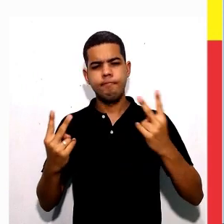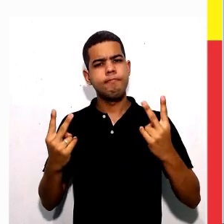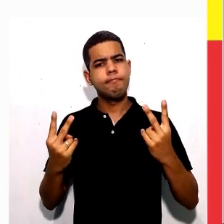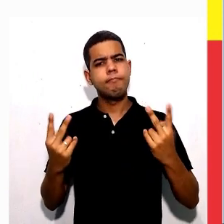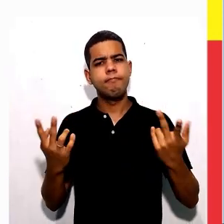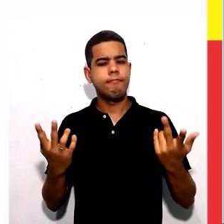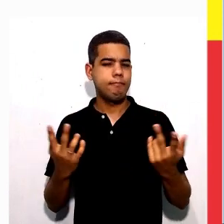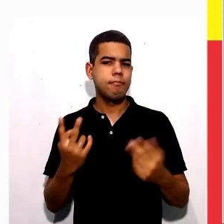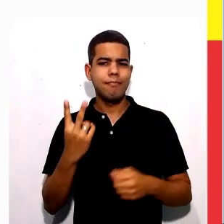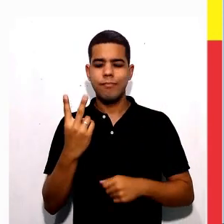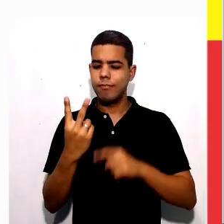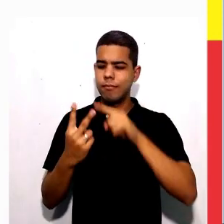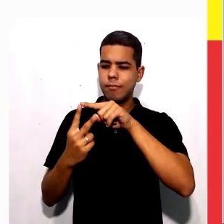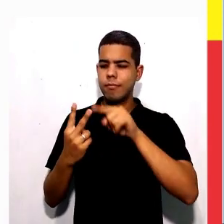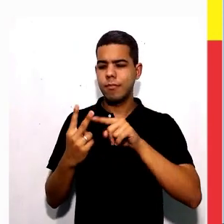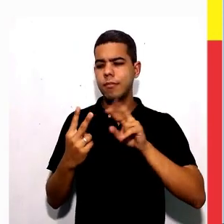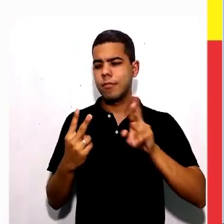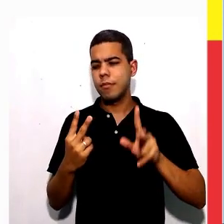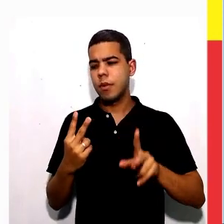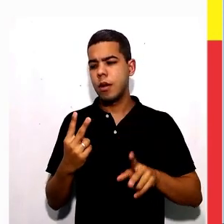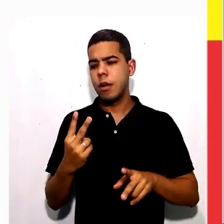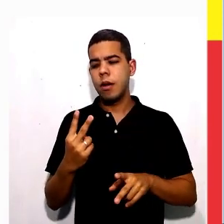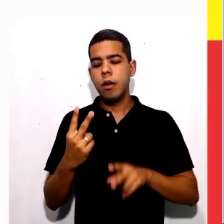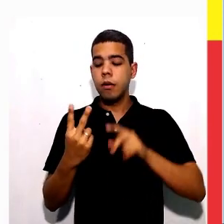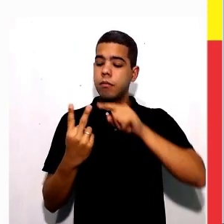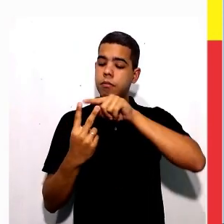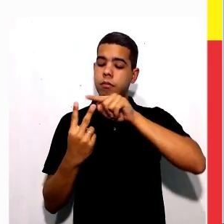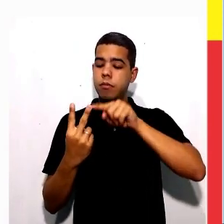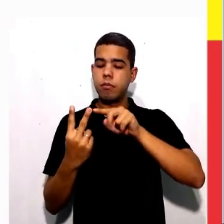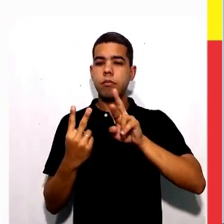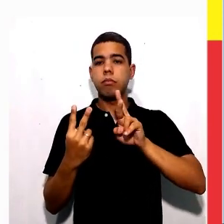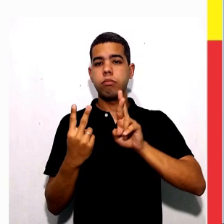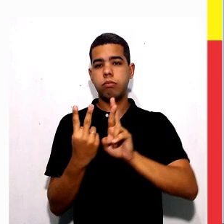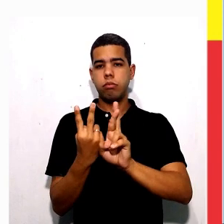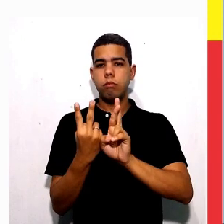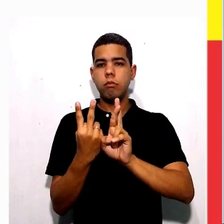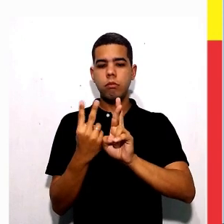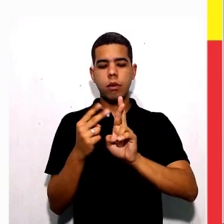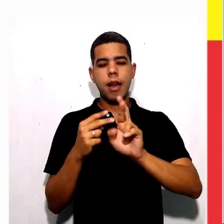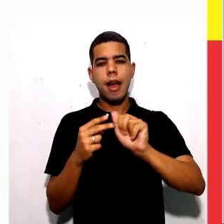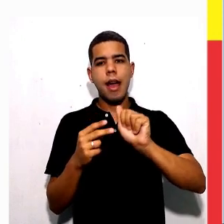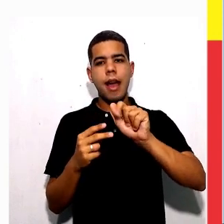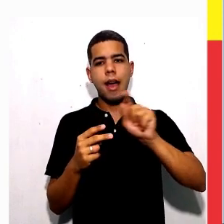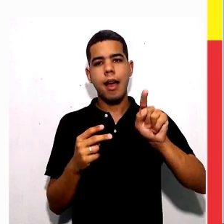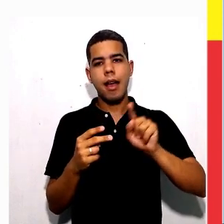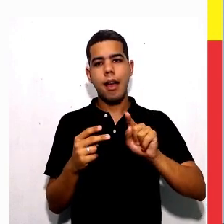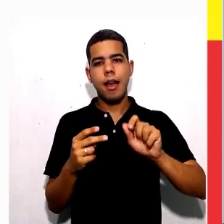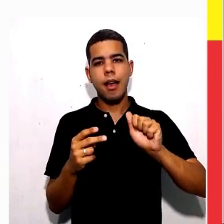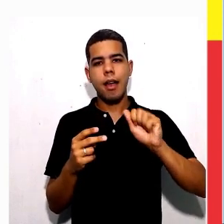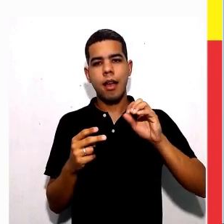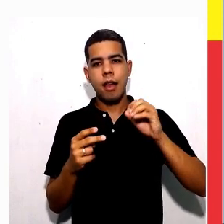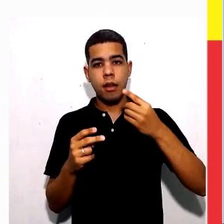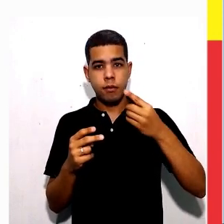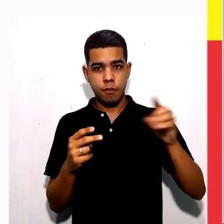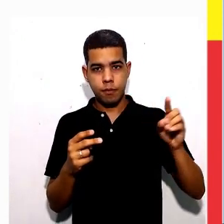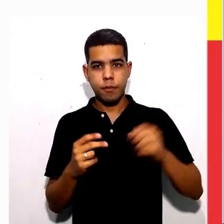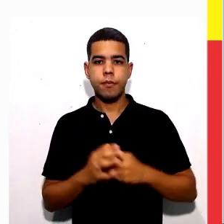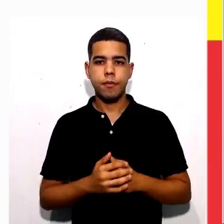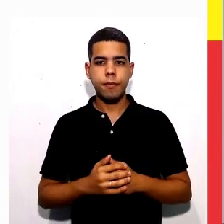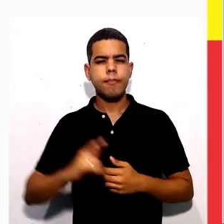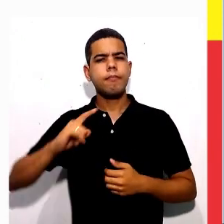vezes R. Então, ó, essa é a ideia. 2 vezes R. Então, veja que eu tenho a